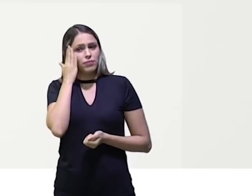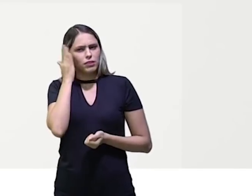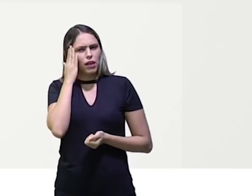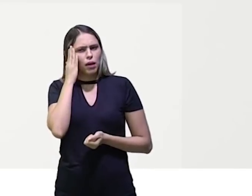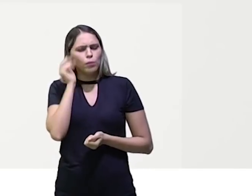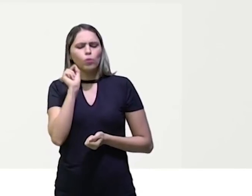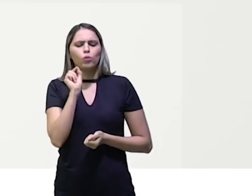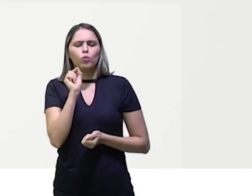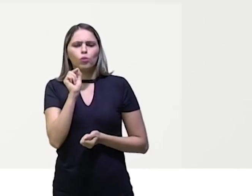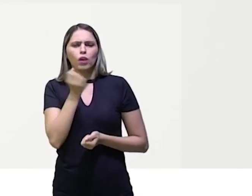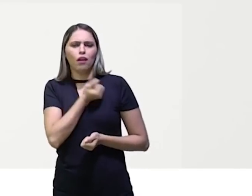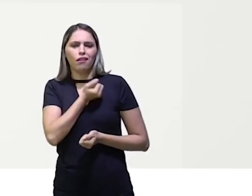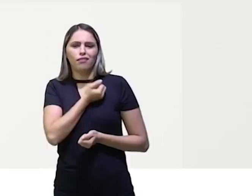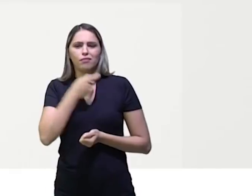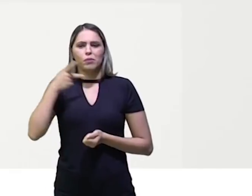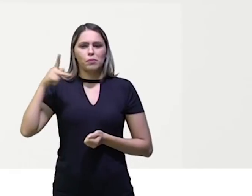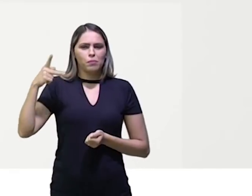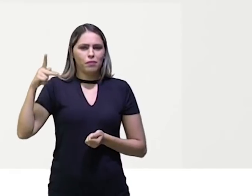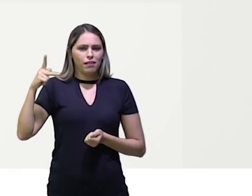pares. Agora vamos